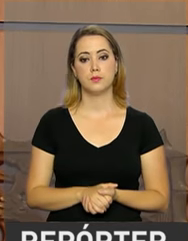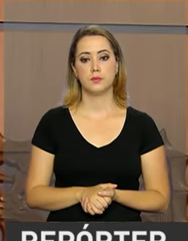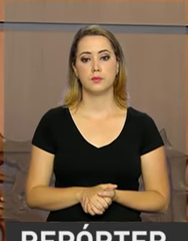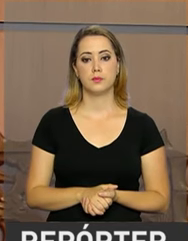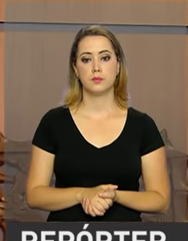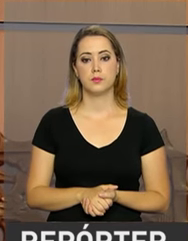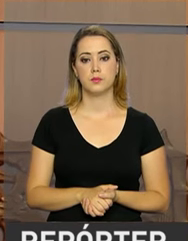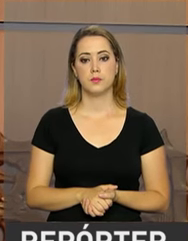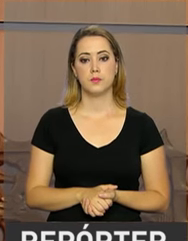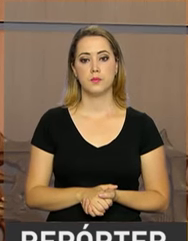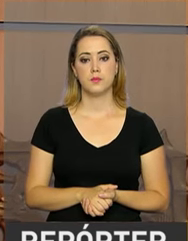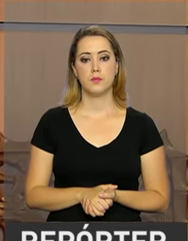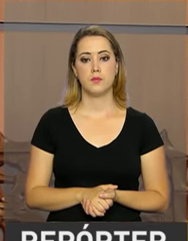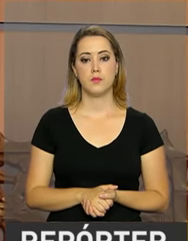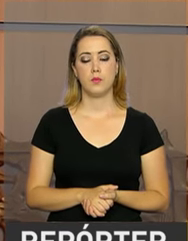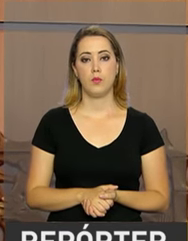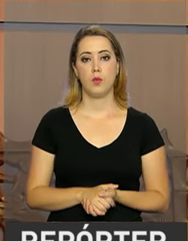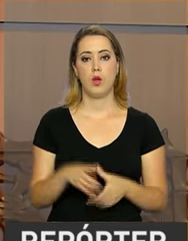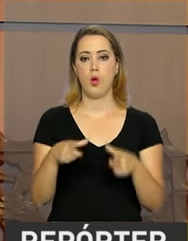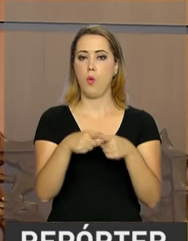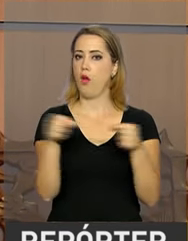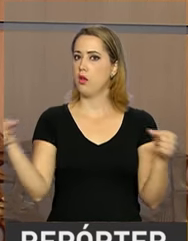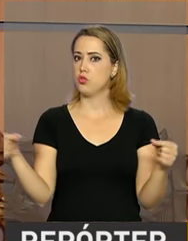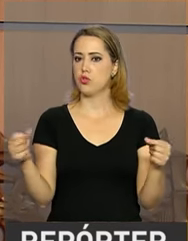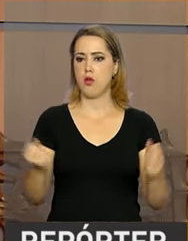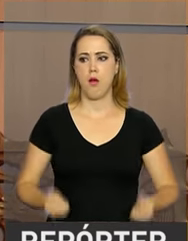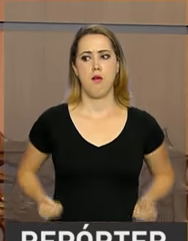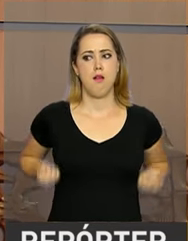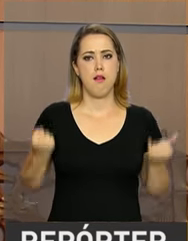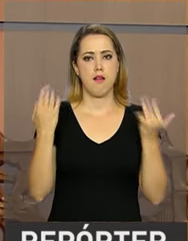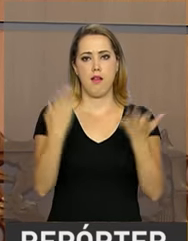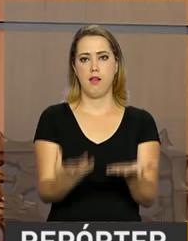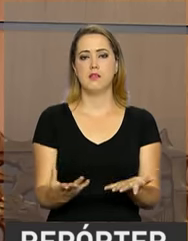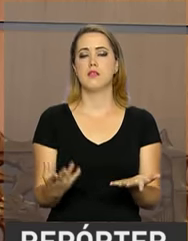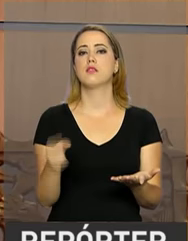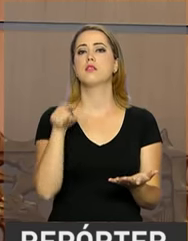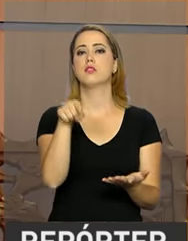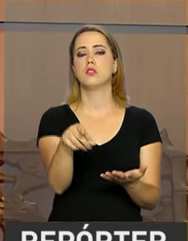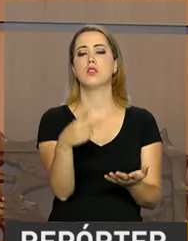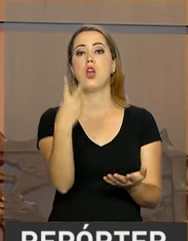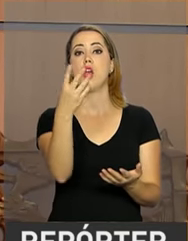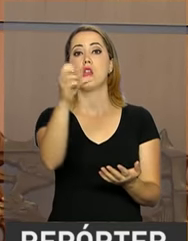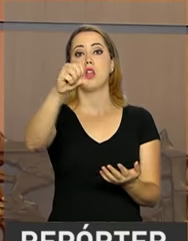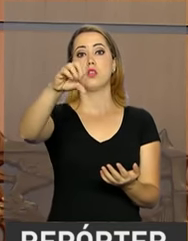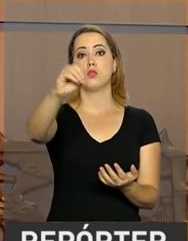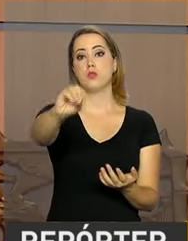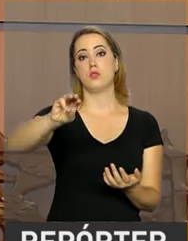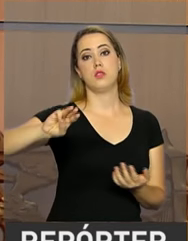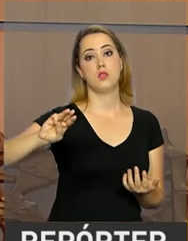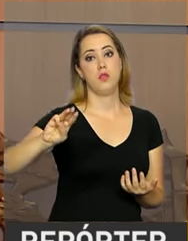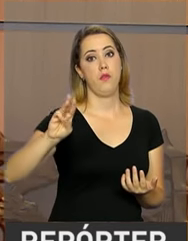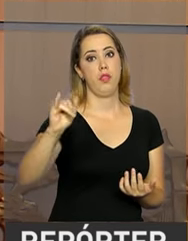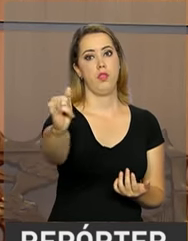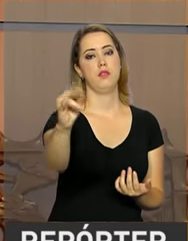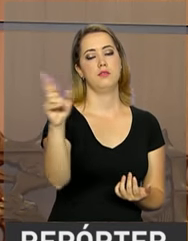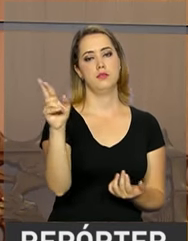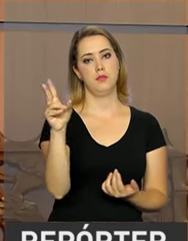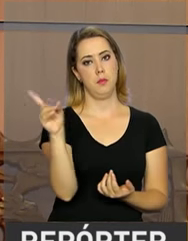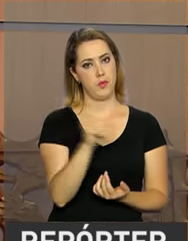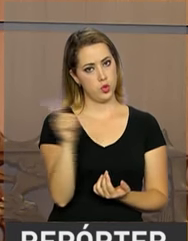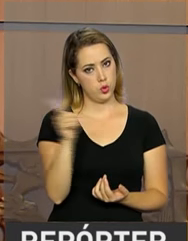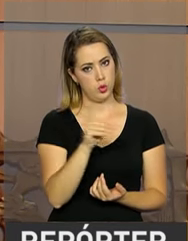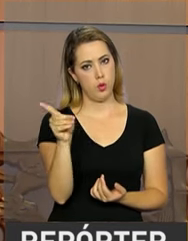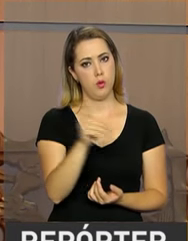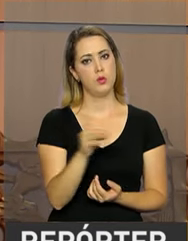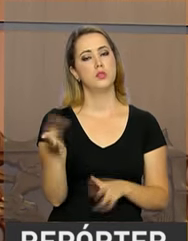visitantes. A China é o país número um em gastos com cerca de 290 bilhões de dólares gasto no ano de